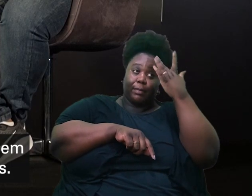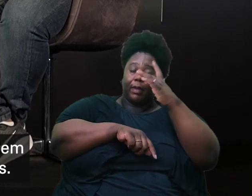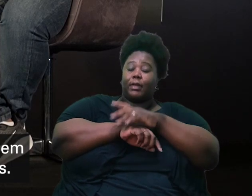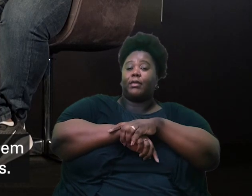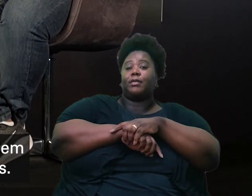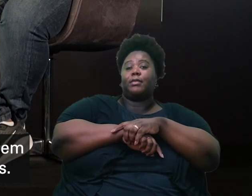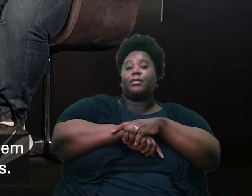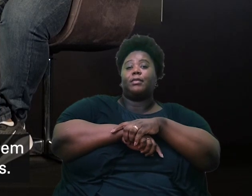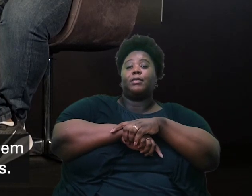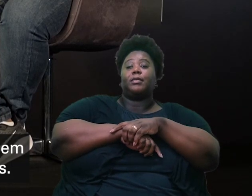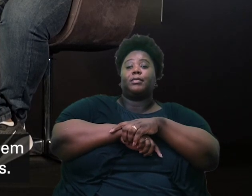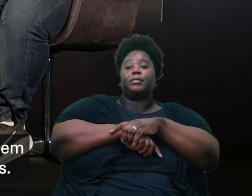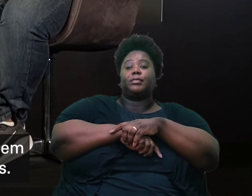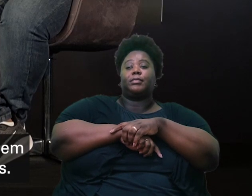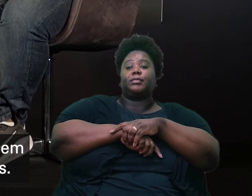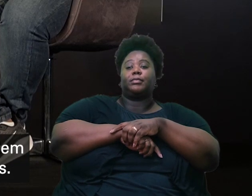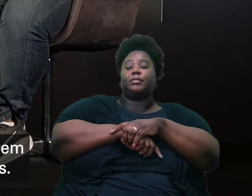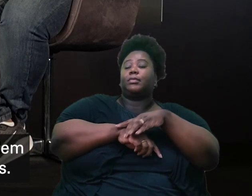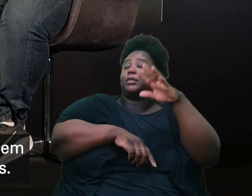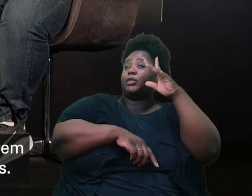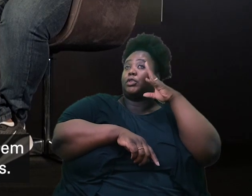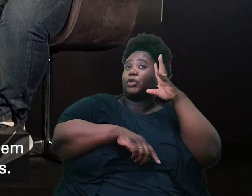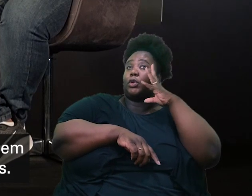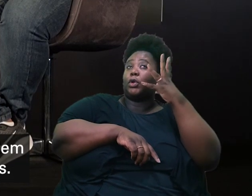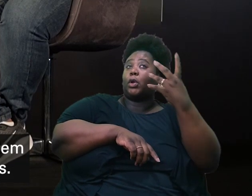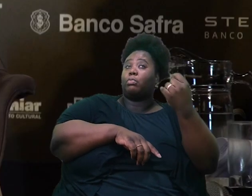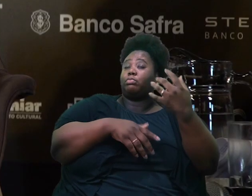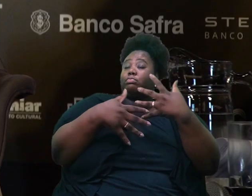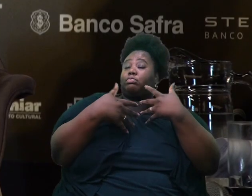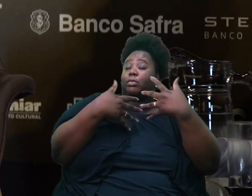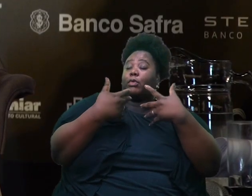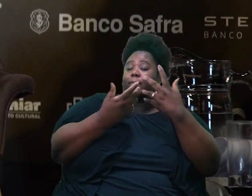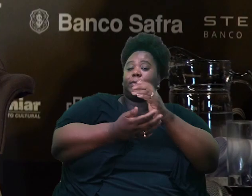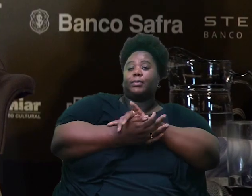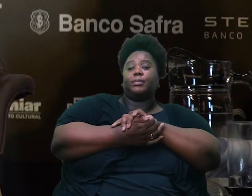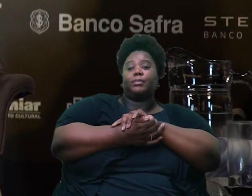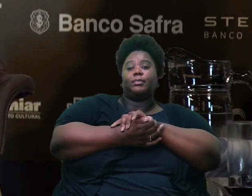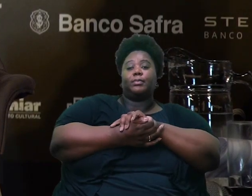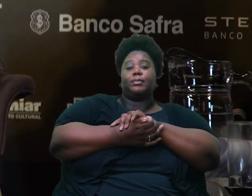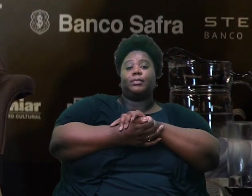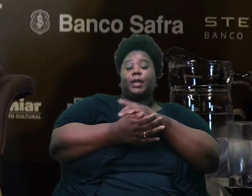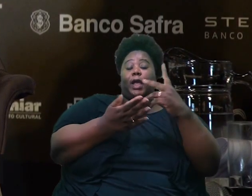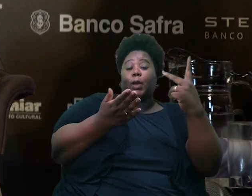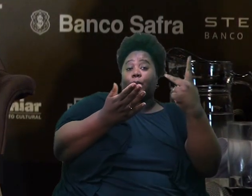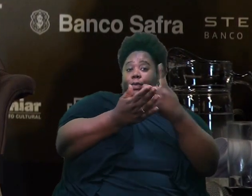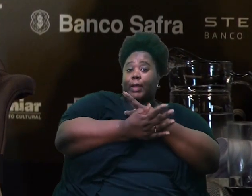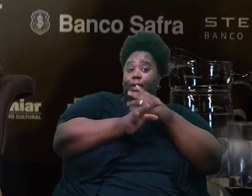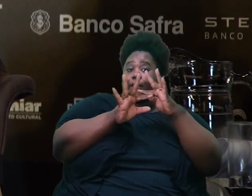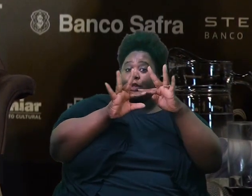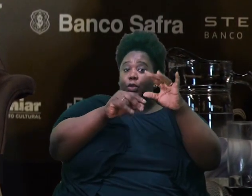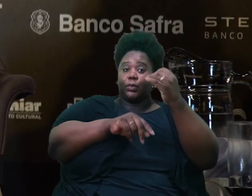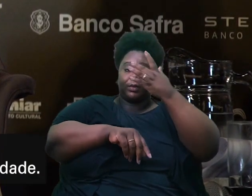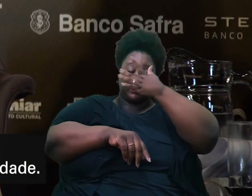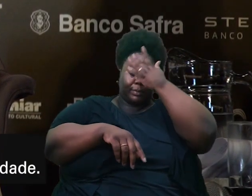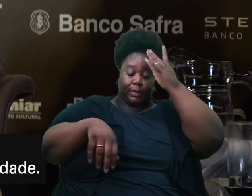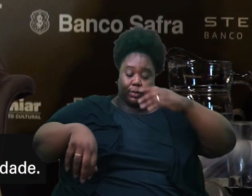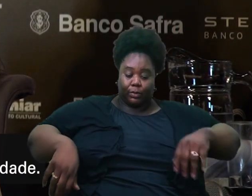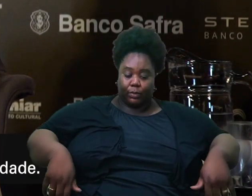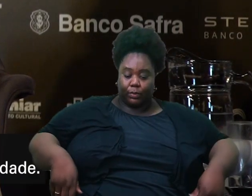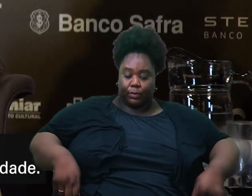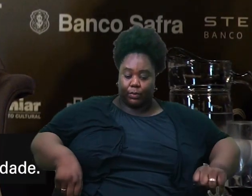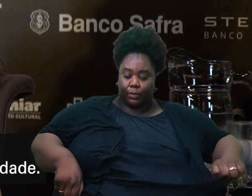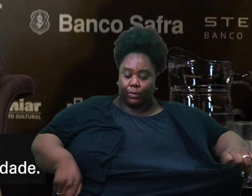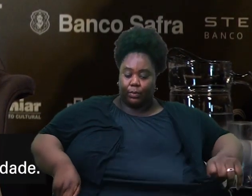se iludem muito com a euforia, muitas vezes. Né? Porque, de repente, todo mundo acaba